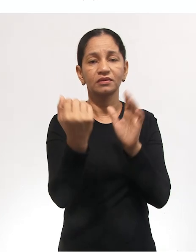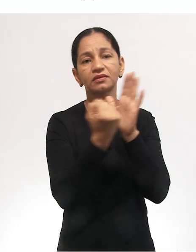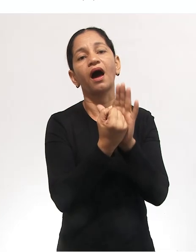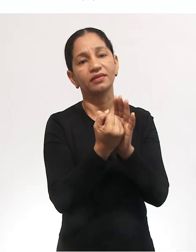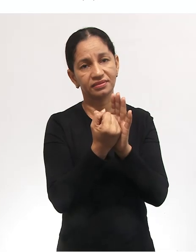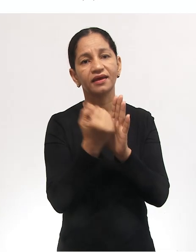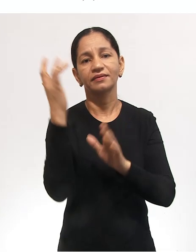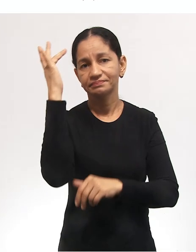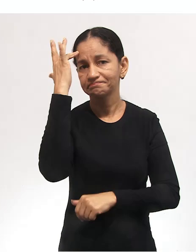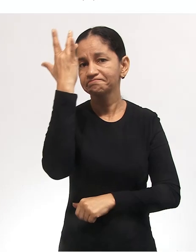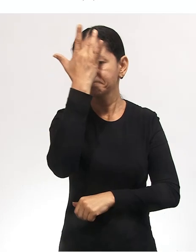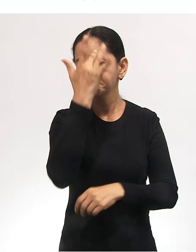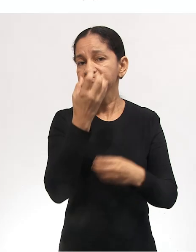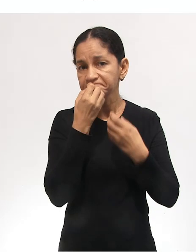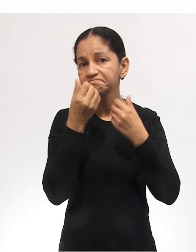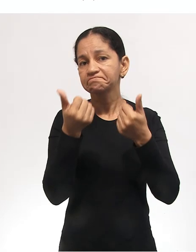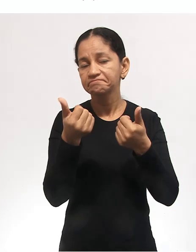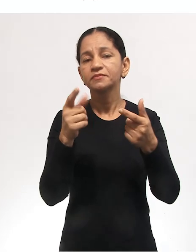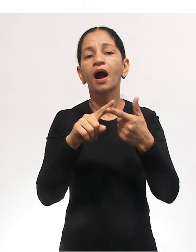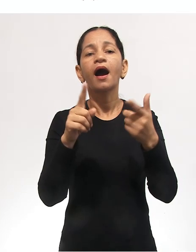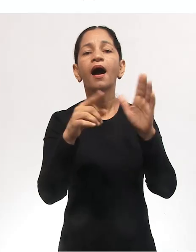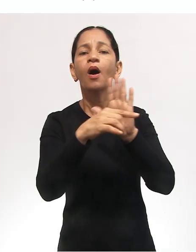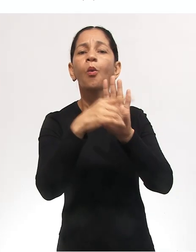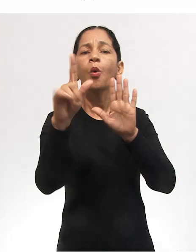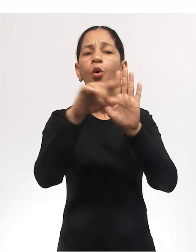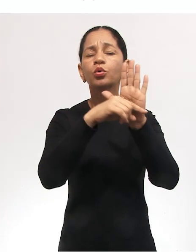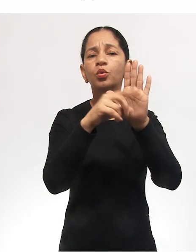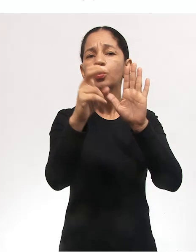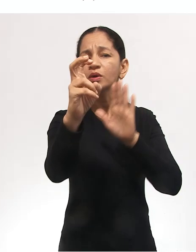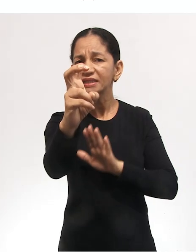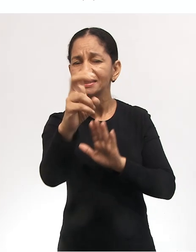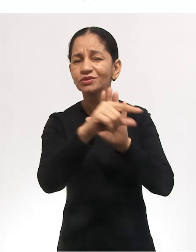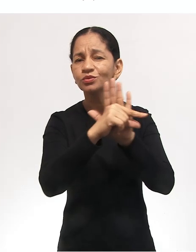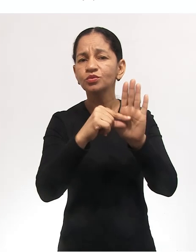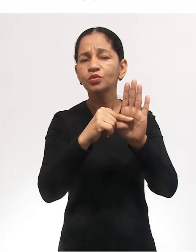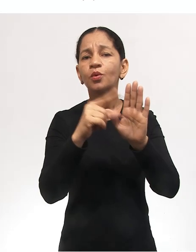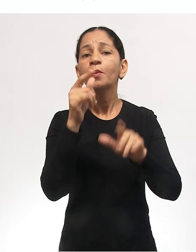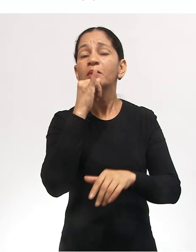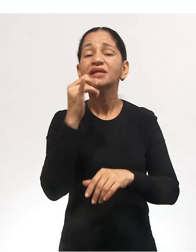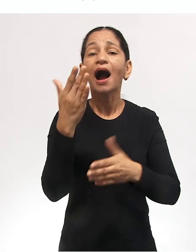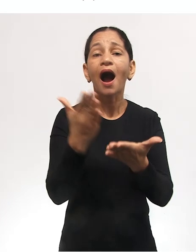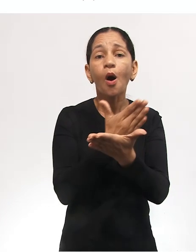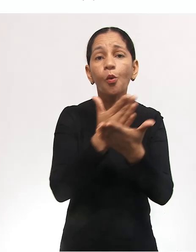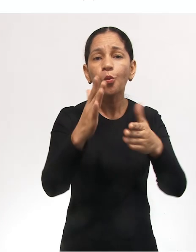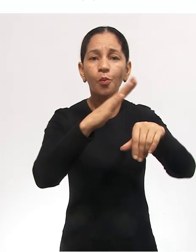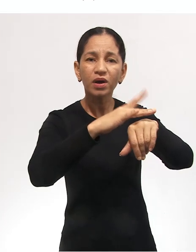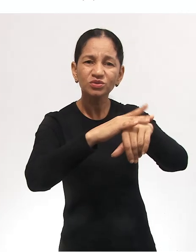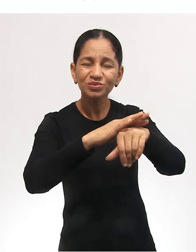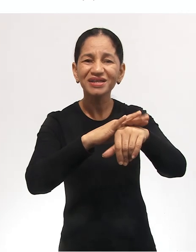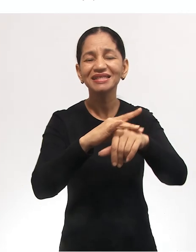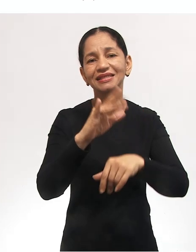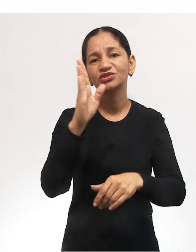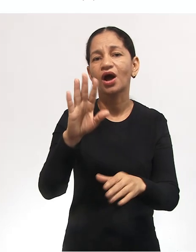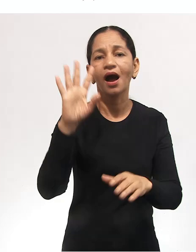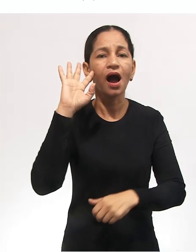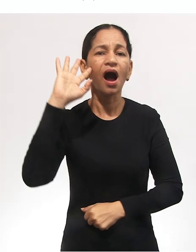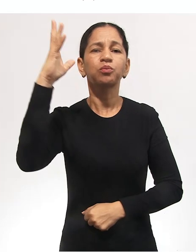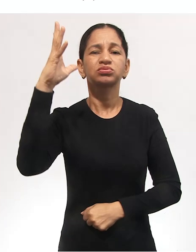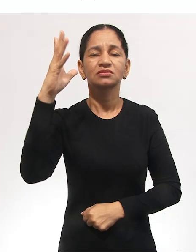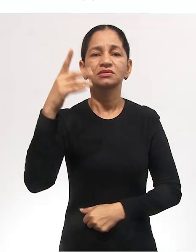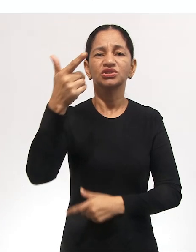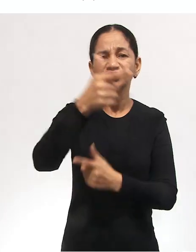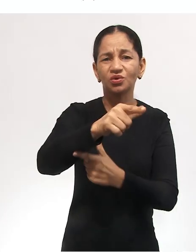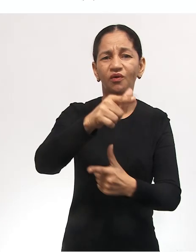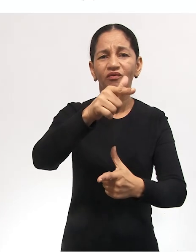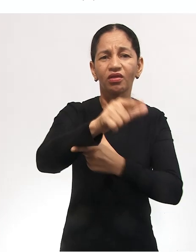alguns, né? Dei alguns exemplos ali de doenças ocupacionais relacionadas a exercícios repetitivos,